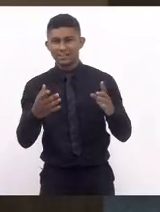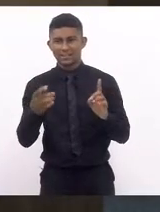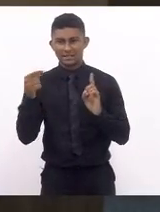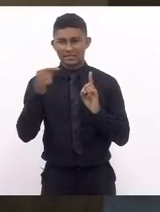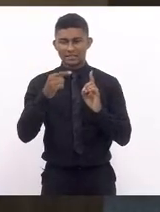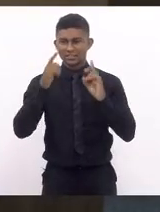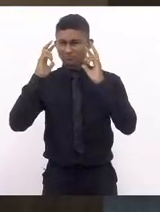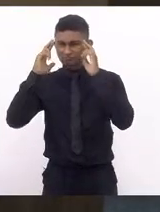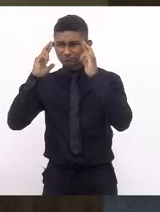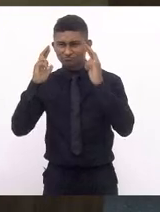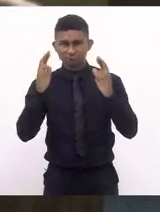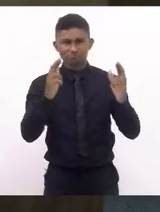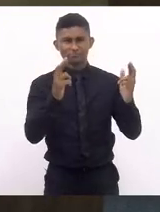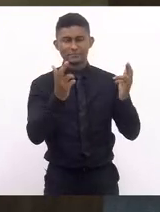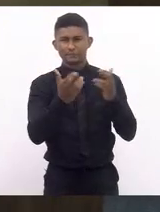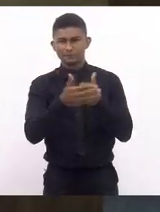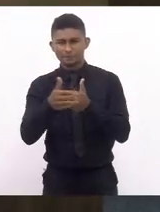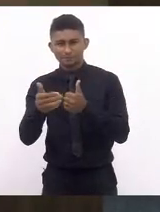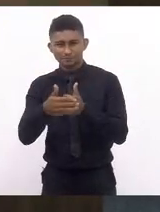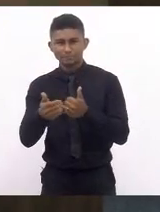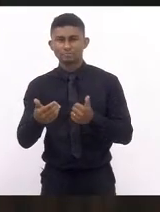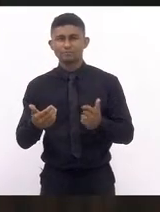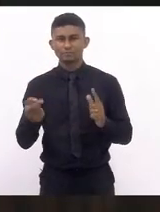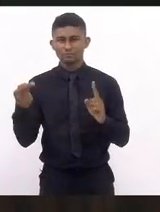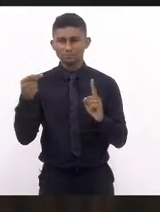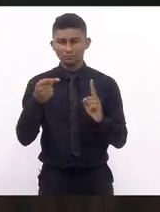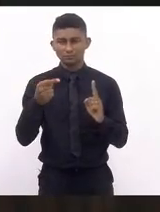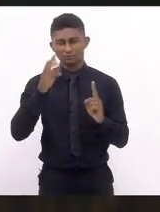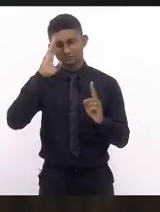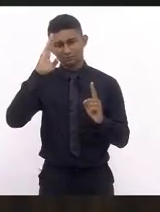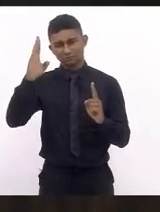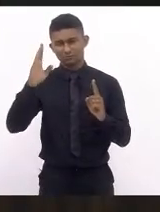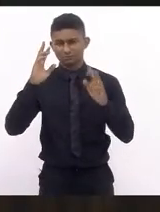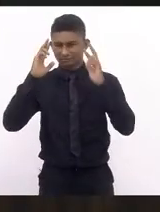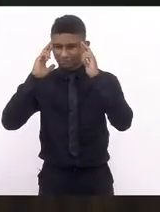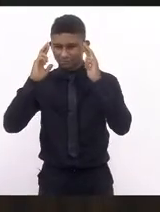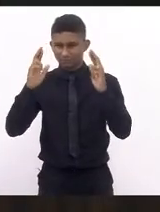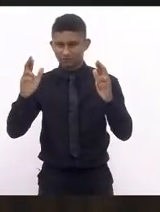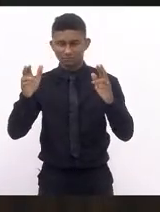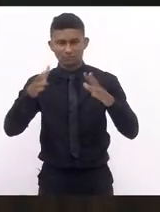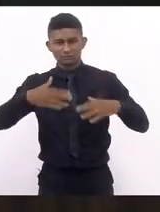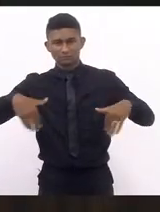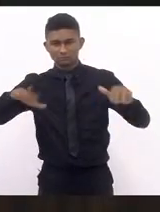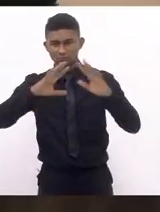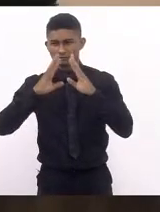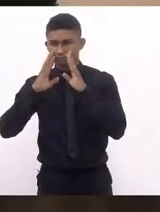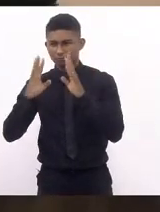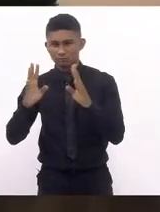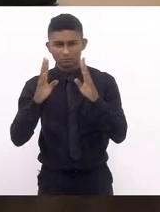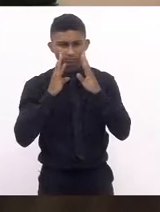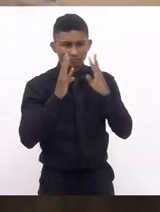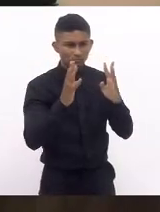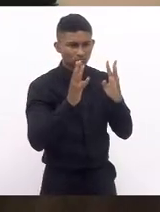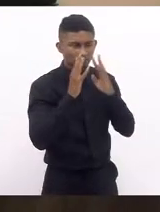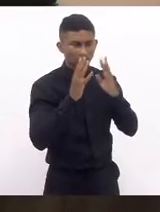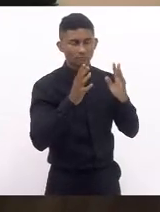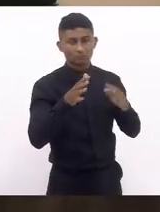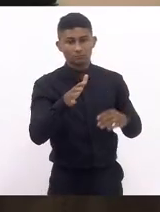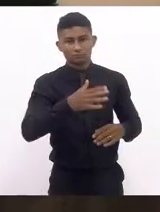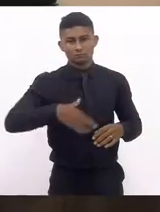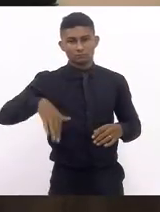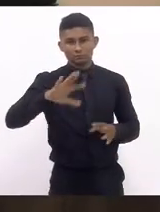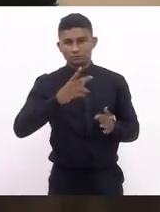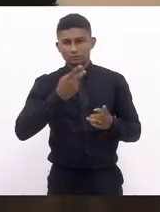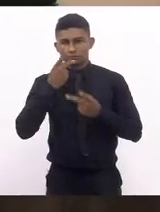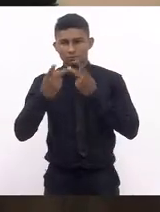respeitosa carinhosa principalmente respeitosa né ouvindo todo mundo dando oportunidade para todos